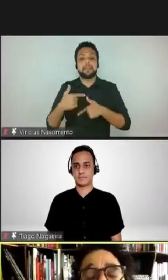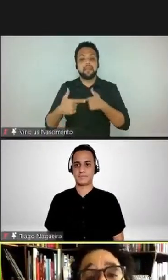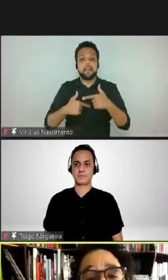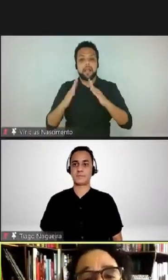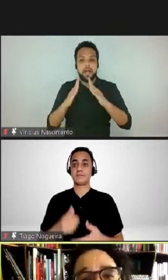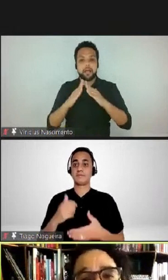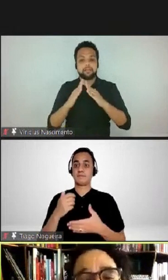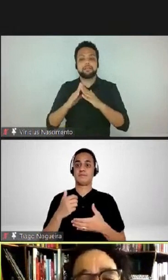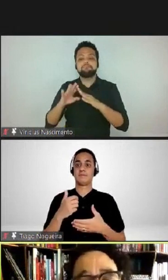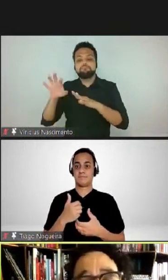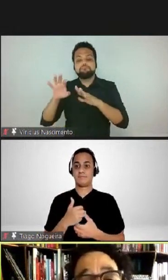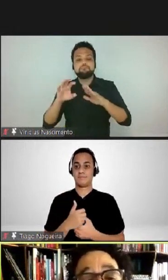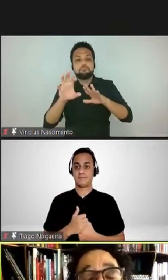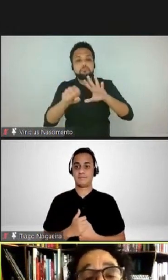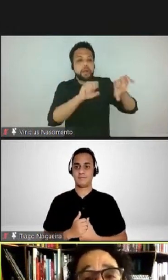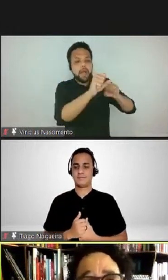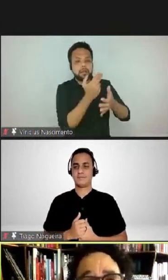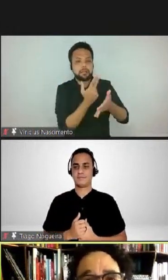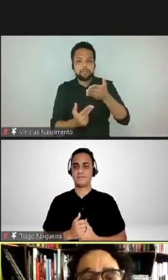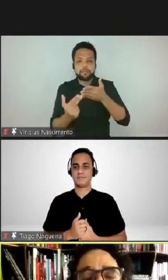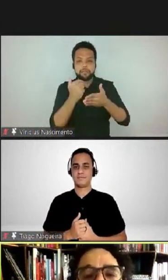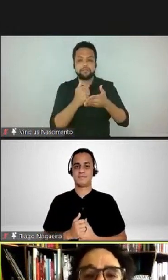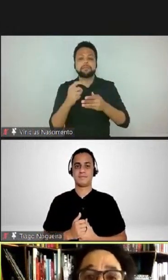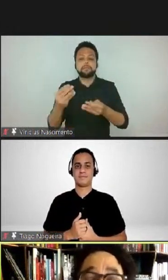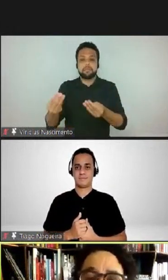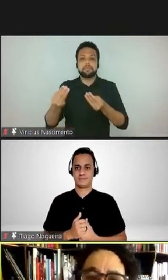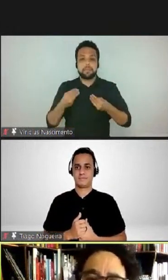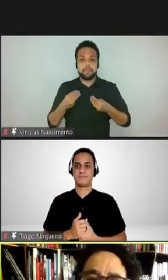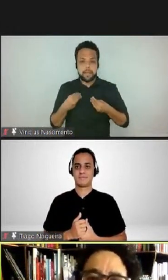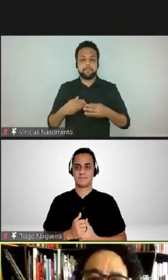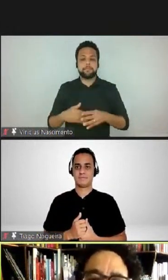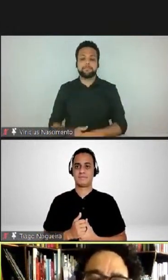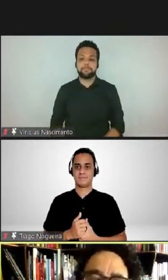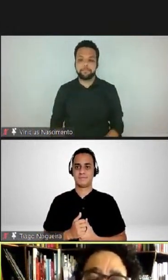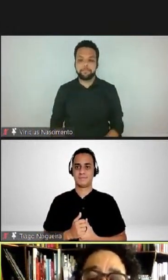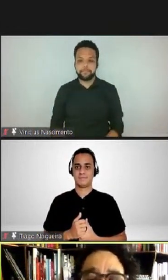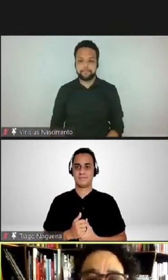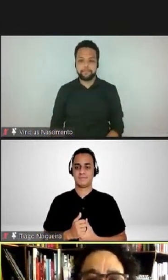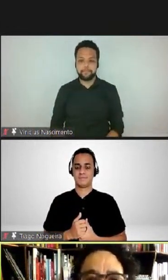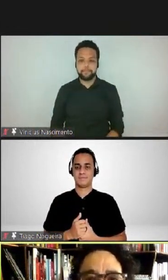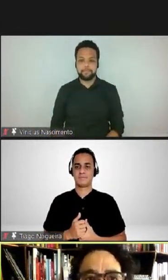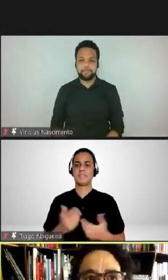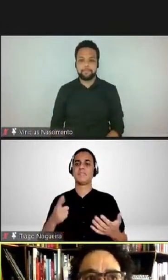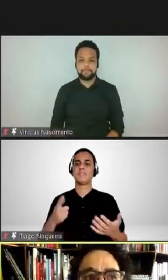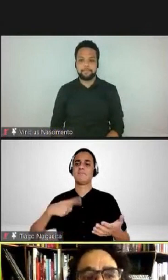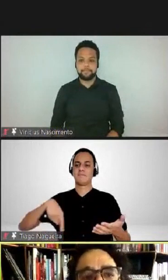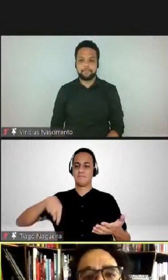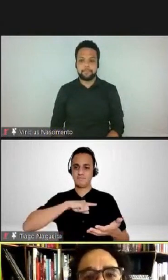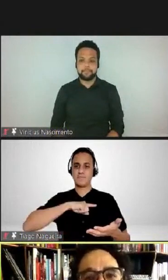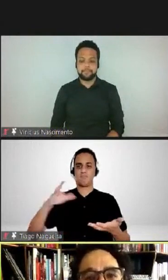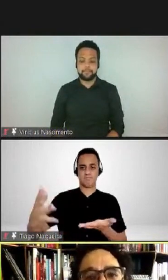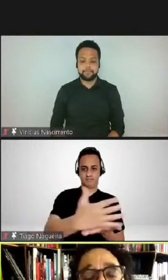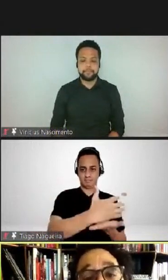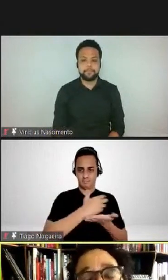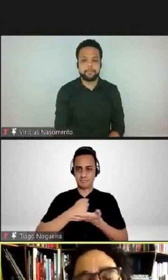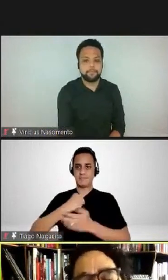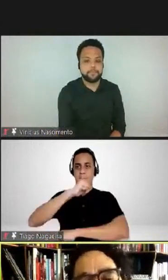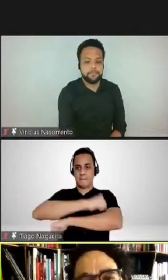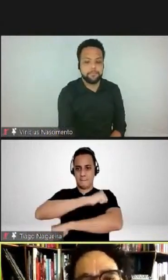retirarem esses desenhos e nos entregarem, e depois nós digitalizamos e fizemos toda